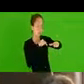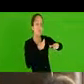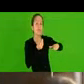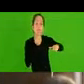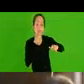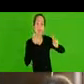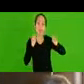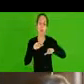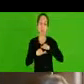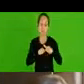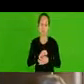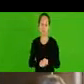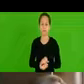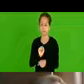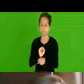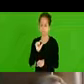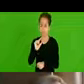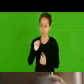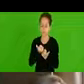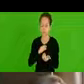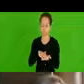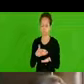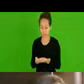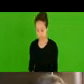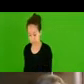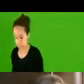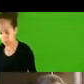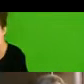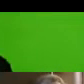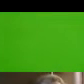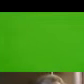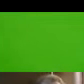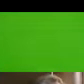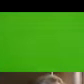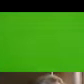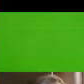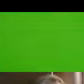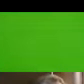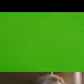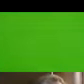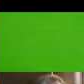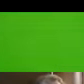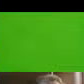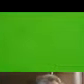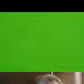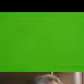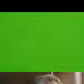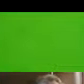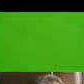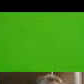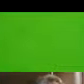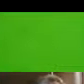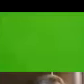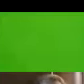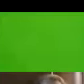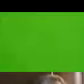alterado. Pode passar? E aí a gente está chegando, daí a ênfase